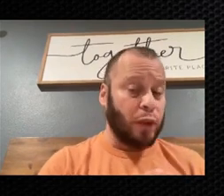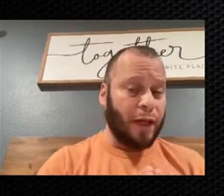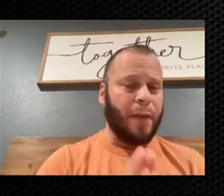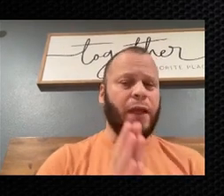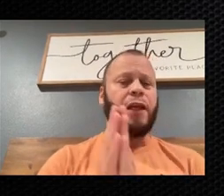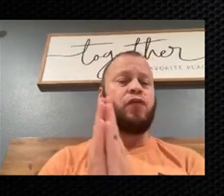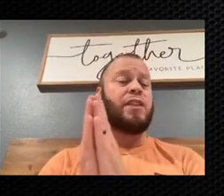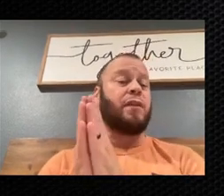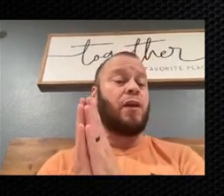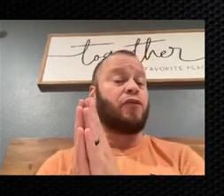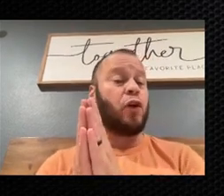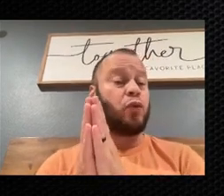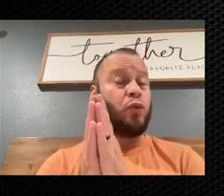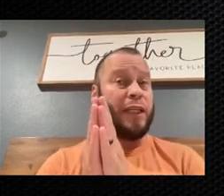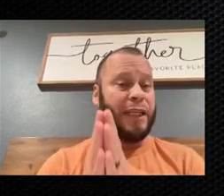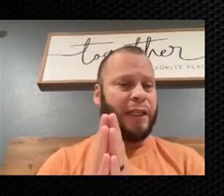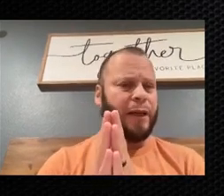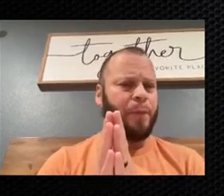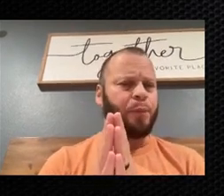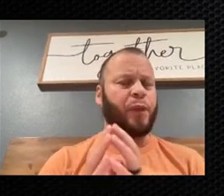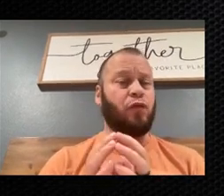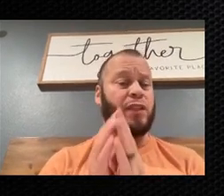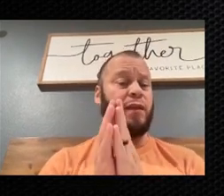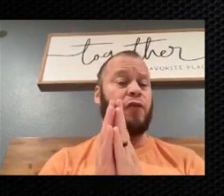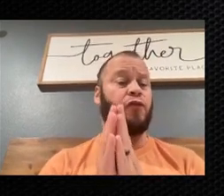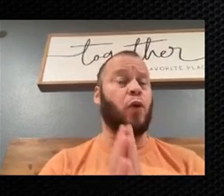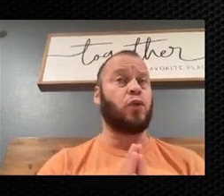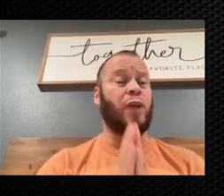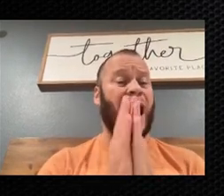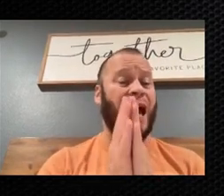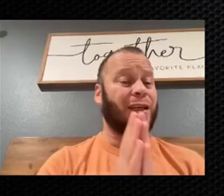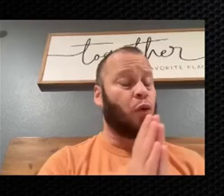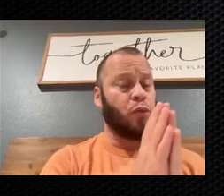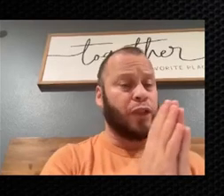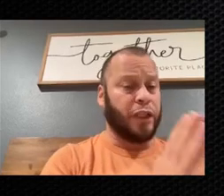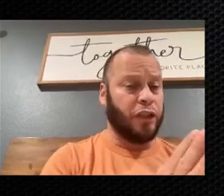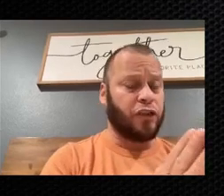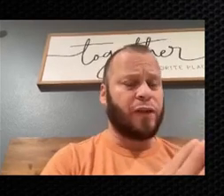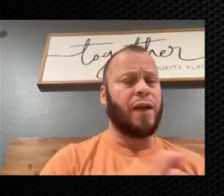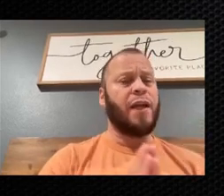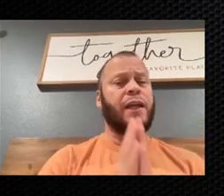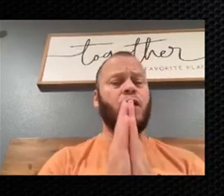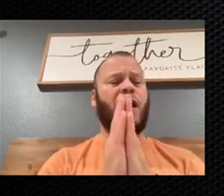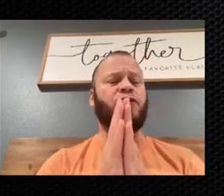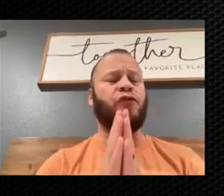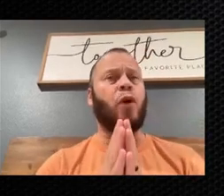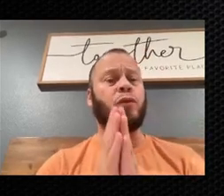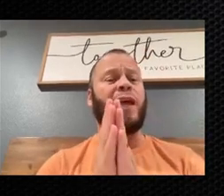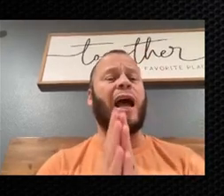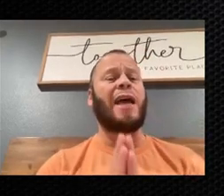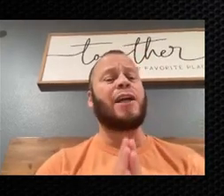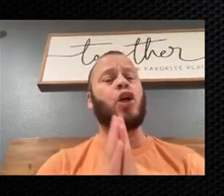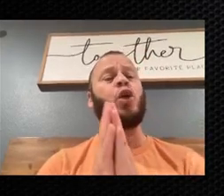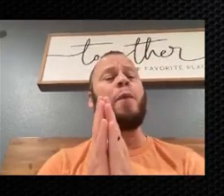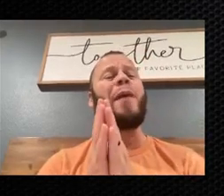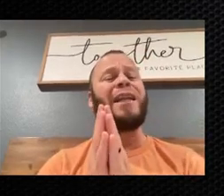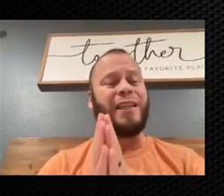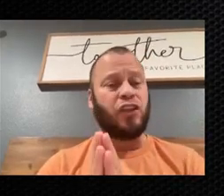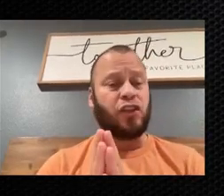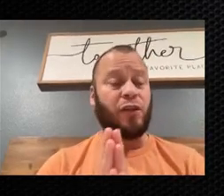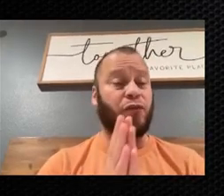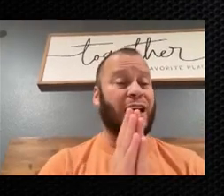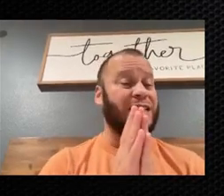Lula e você tem a foto do Lira você tem a foto da ala comunista e uma foto da ala